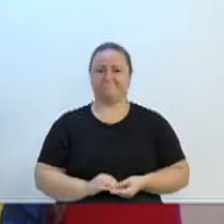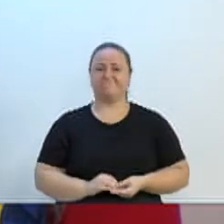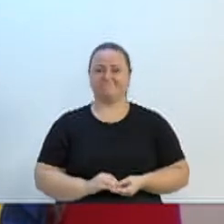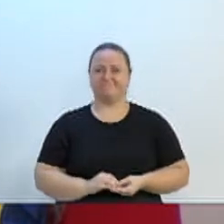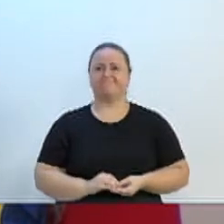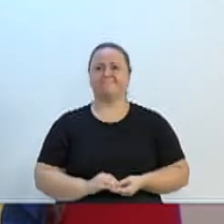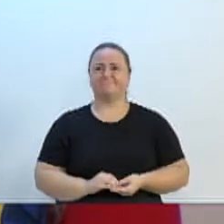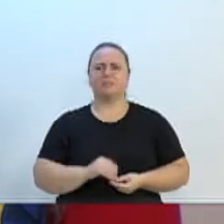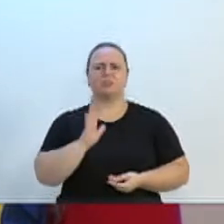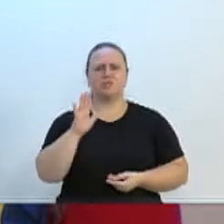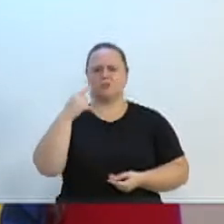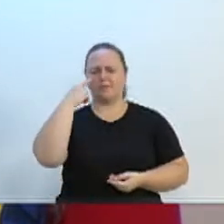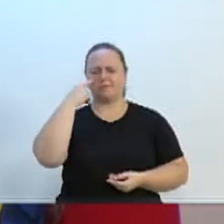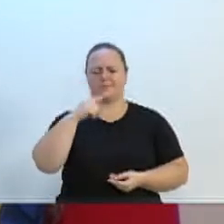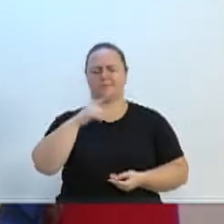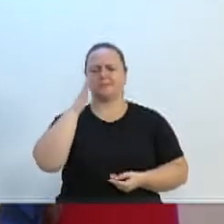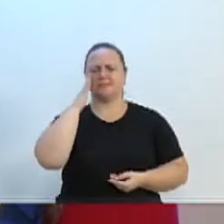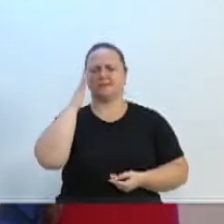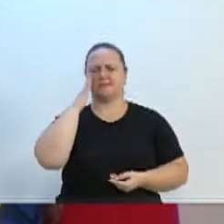levantamos quem é.